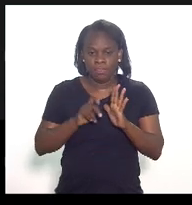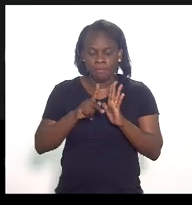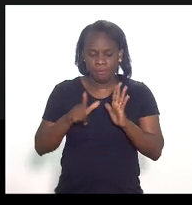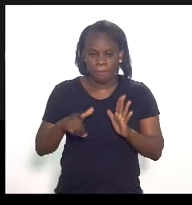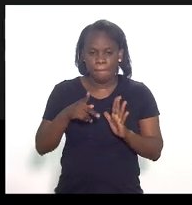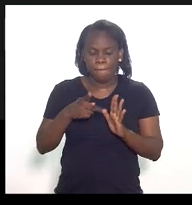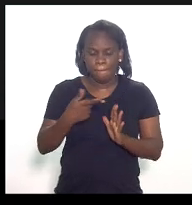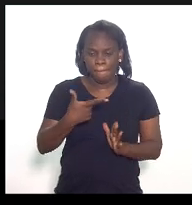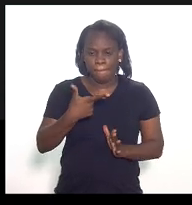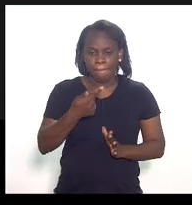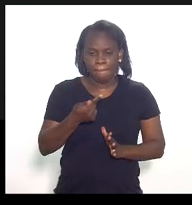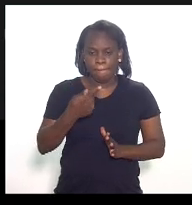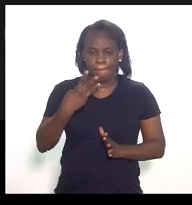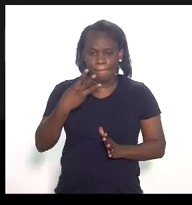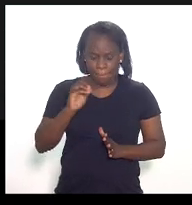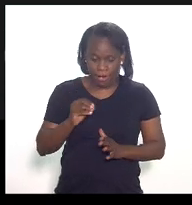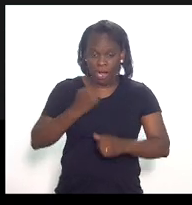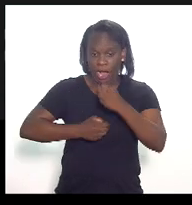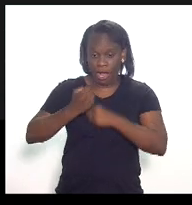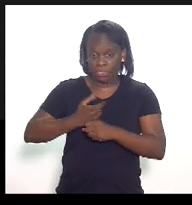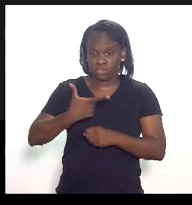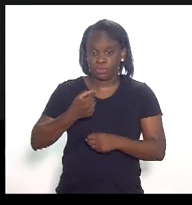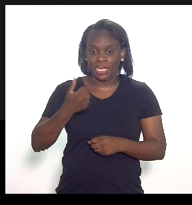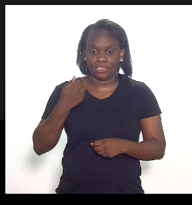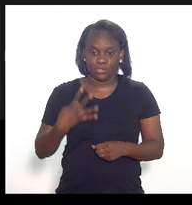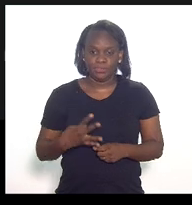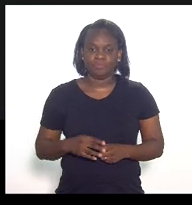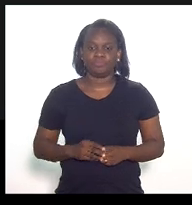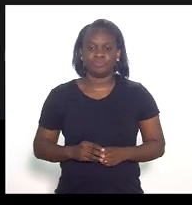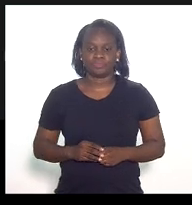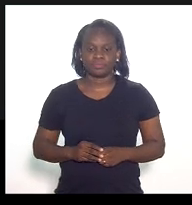lei 2730, de 2014.